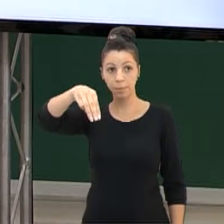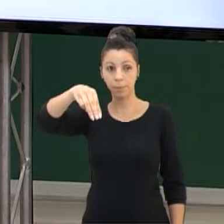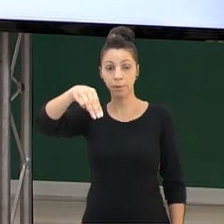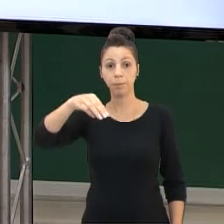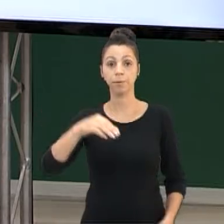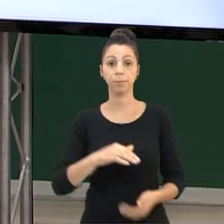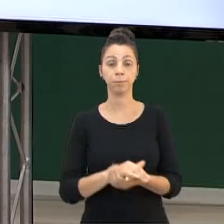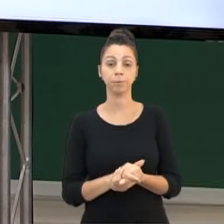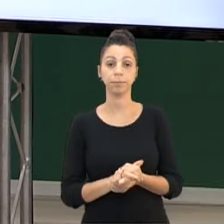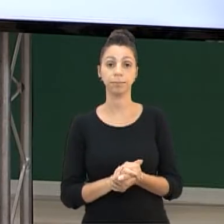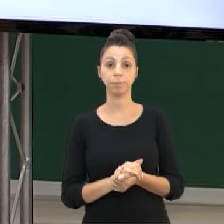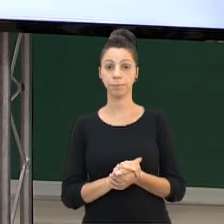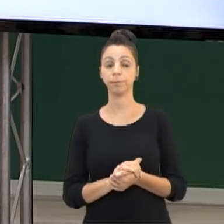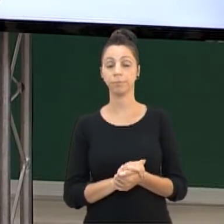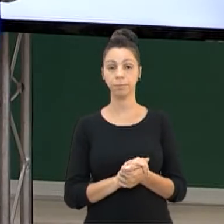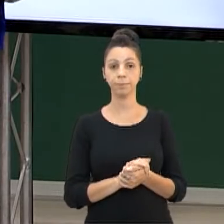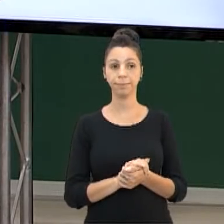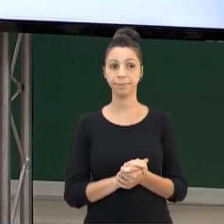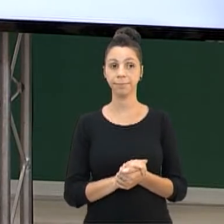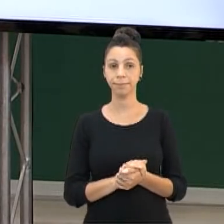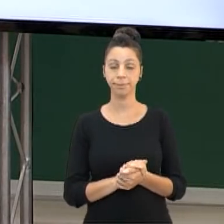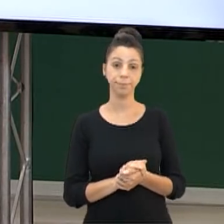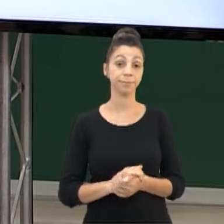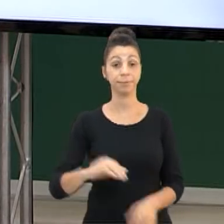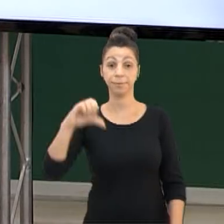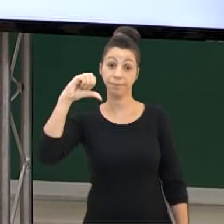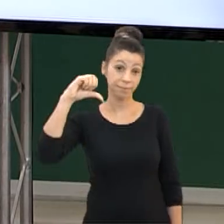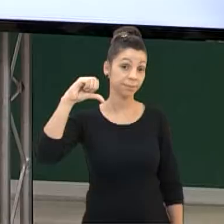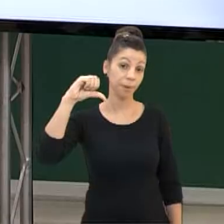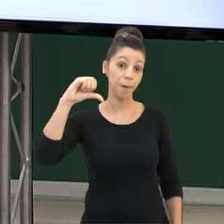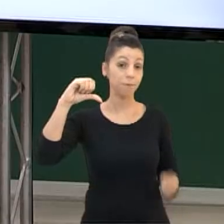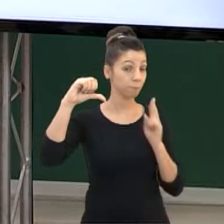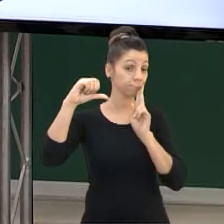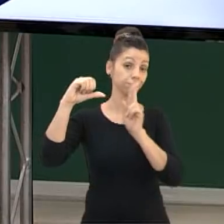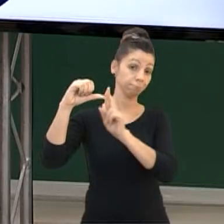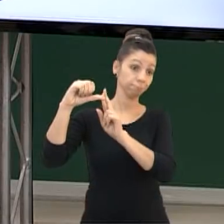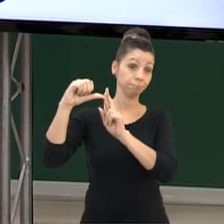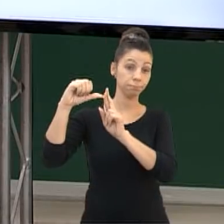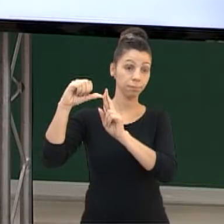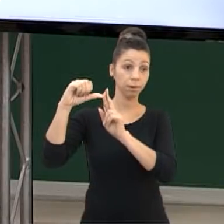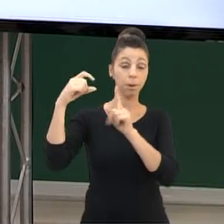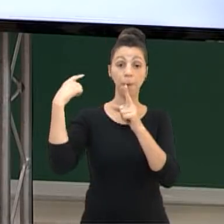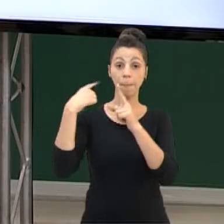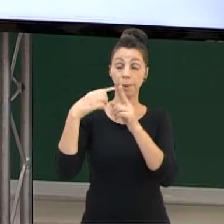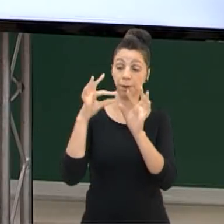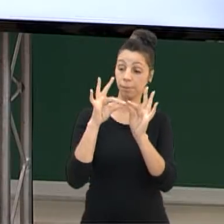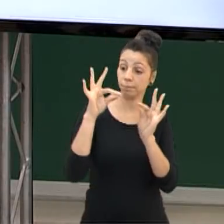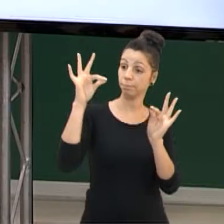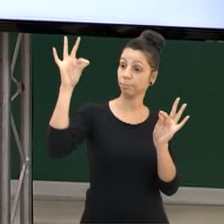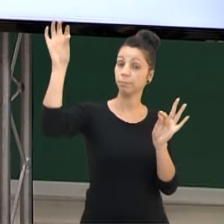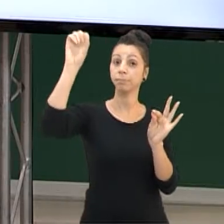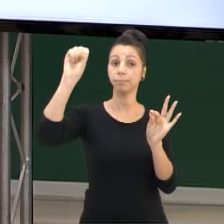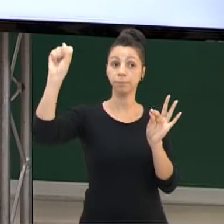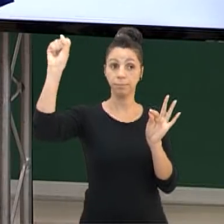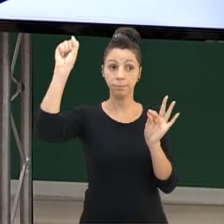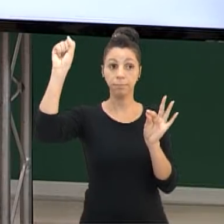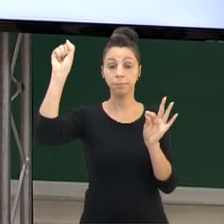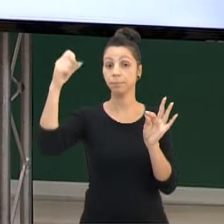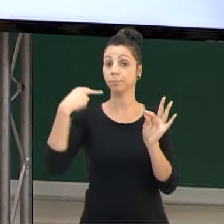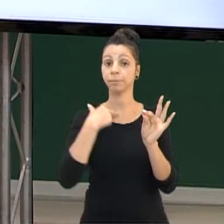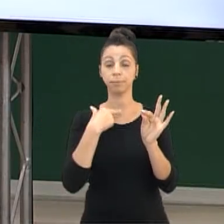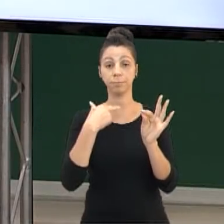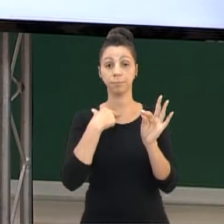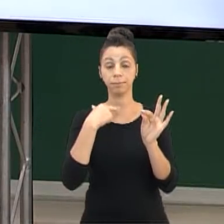que é 10 centímetros, será 9, porque a nossa reta secante não